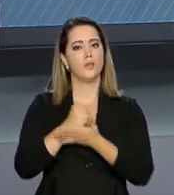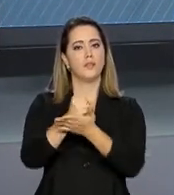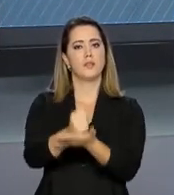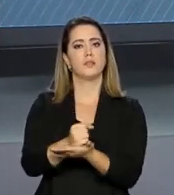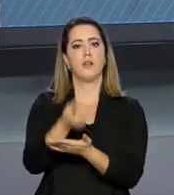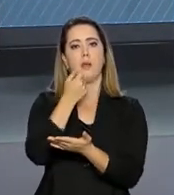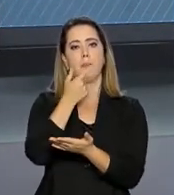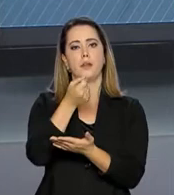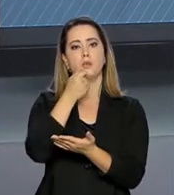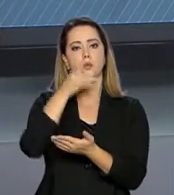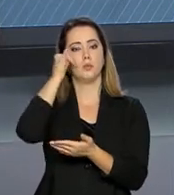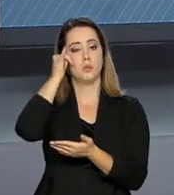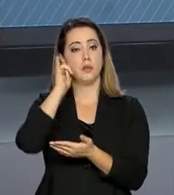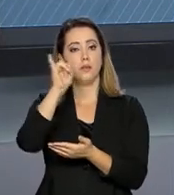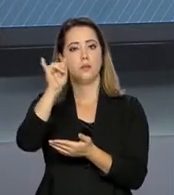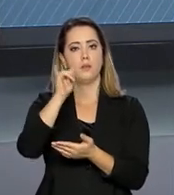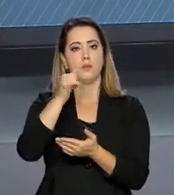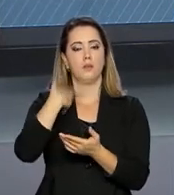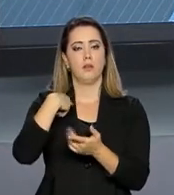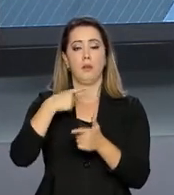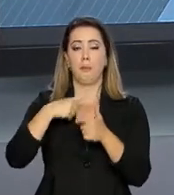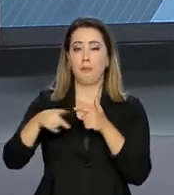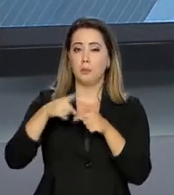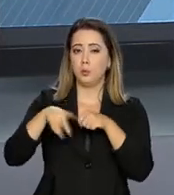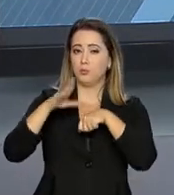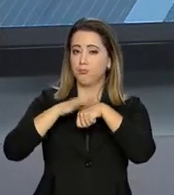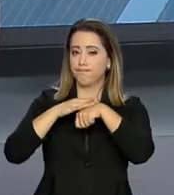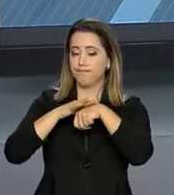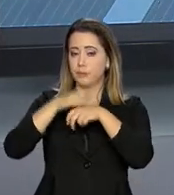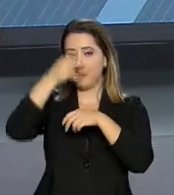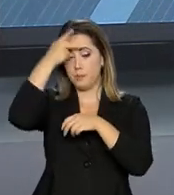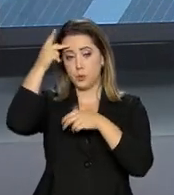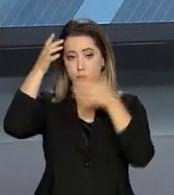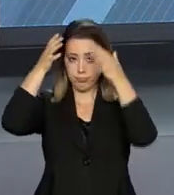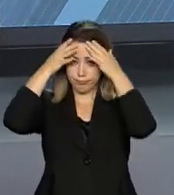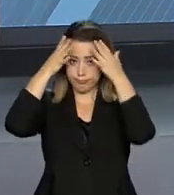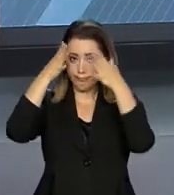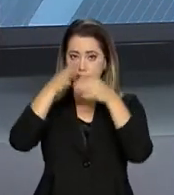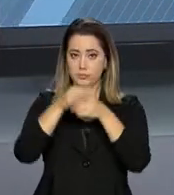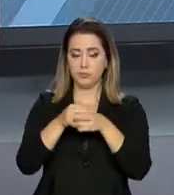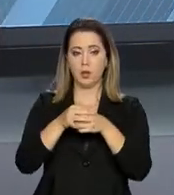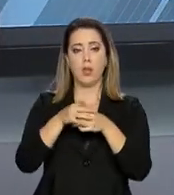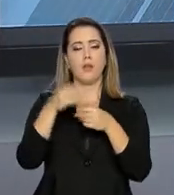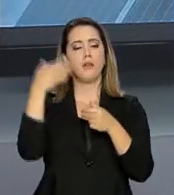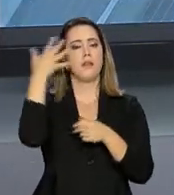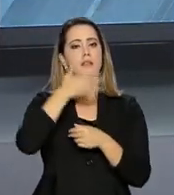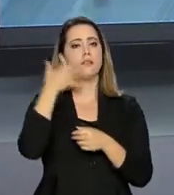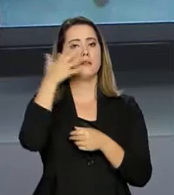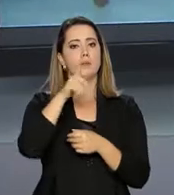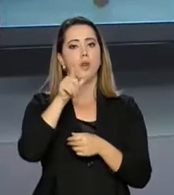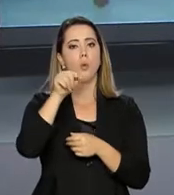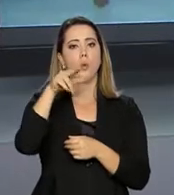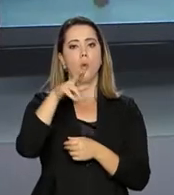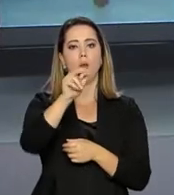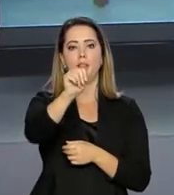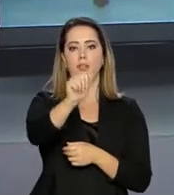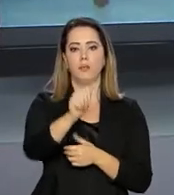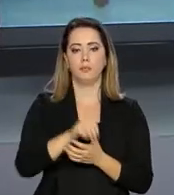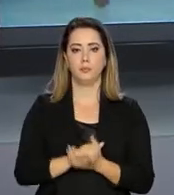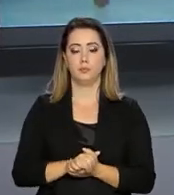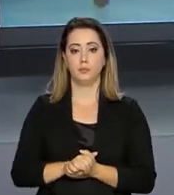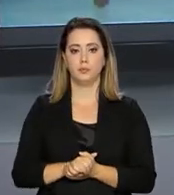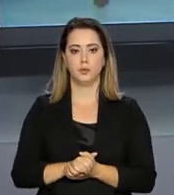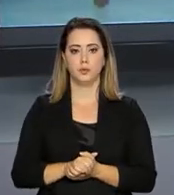fornecer medicamento para combater as convulsões em pacientes com microcefalia quem explica isso pra gente a repórter luana karen